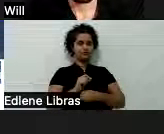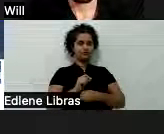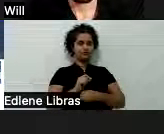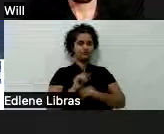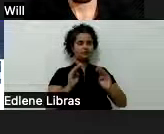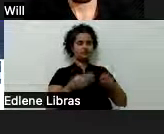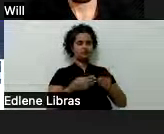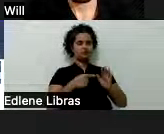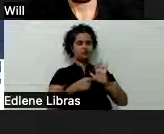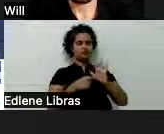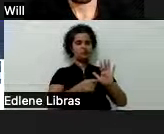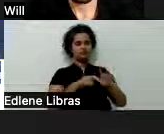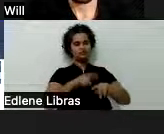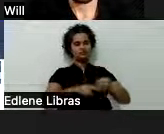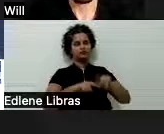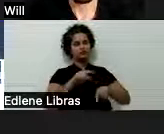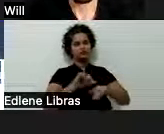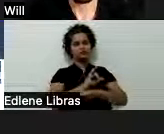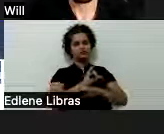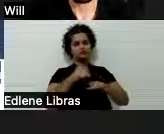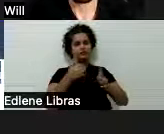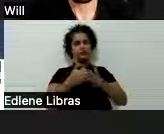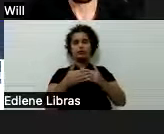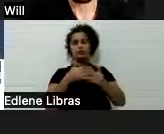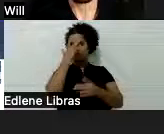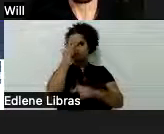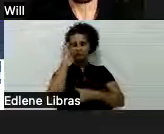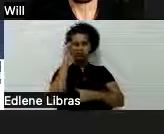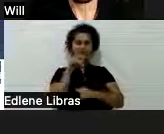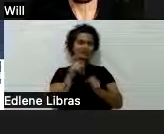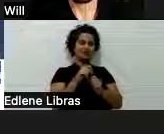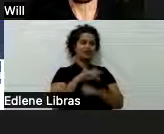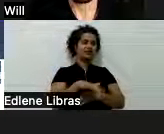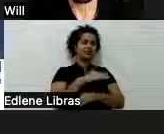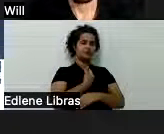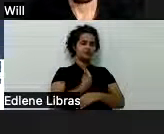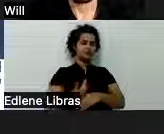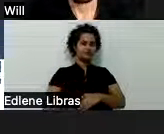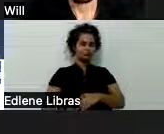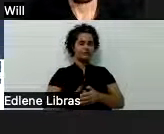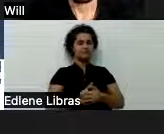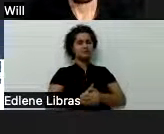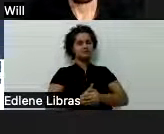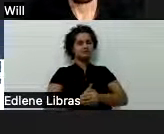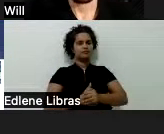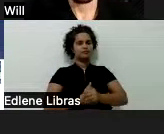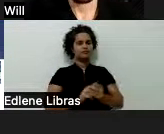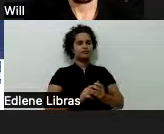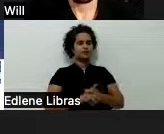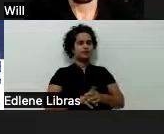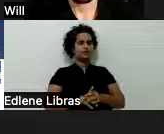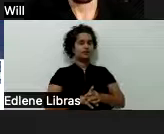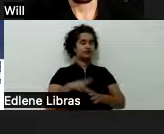expor ferramentas para que qualquer pessoa possa intervir nos espaços públicos, então é mais voltado para o público